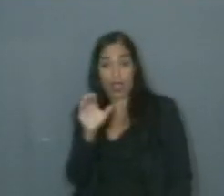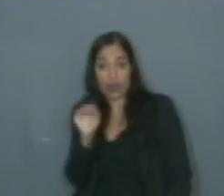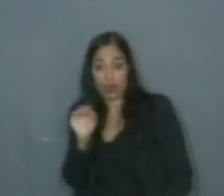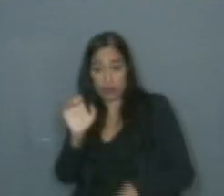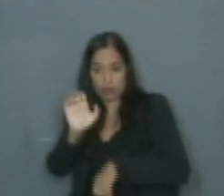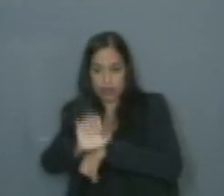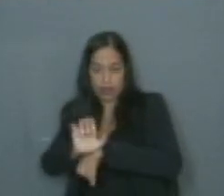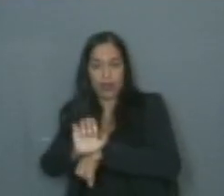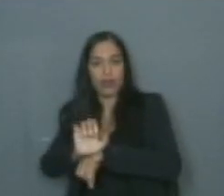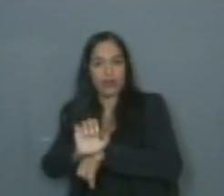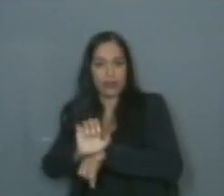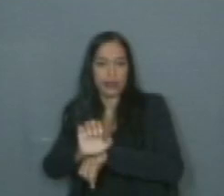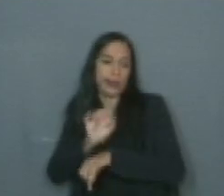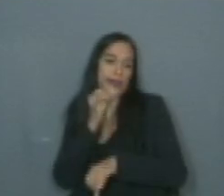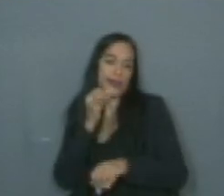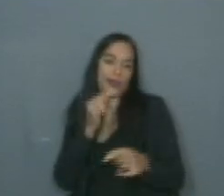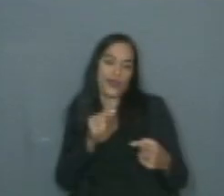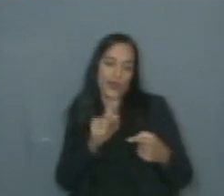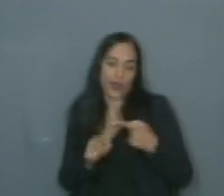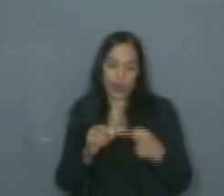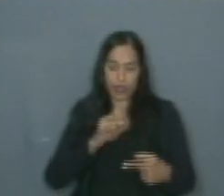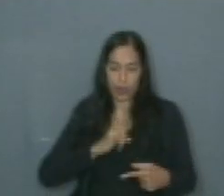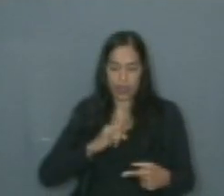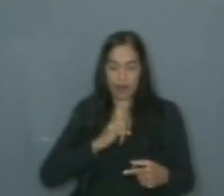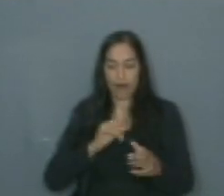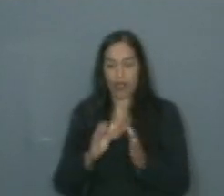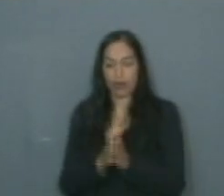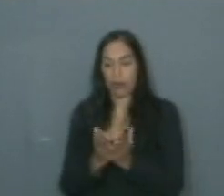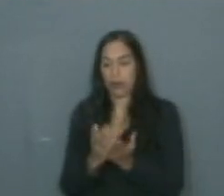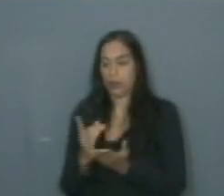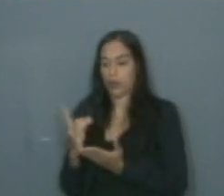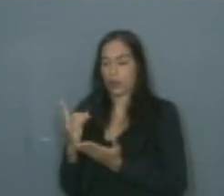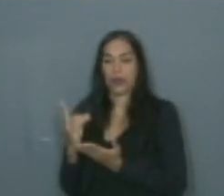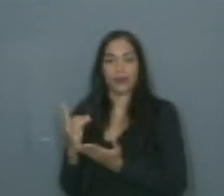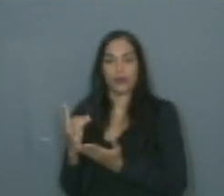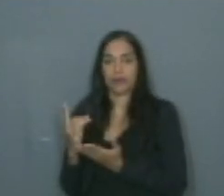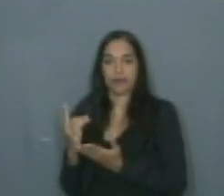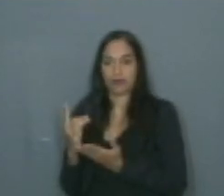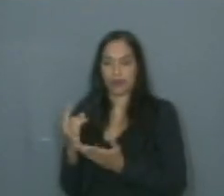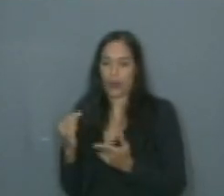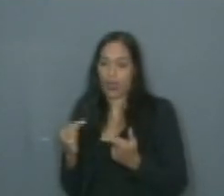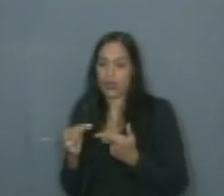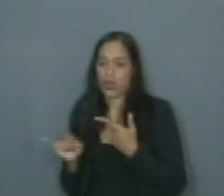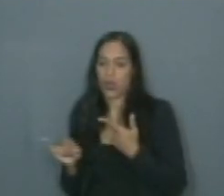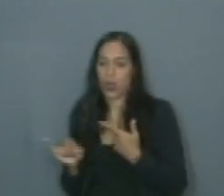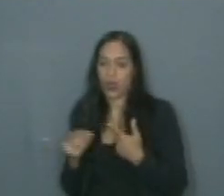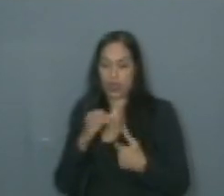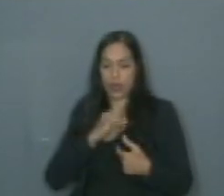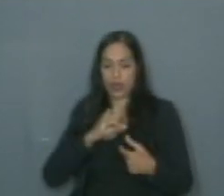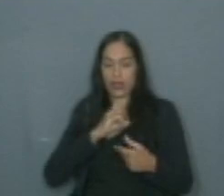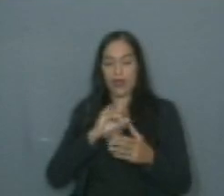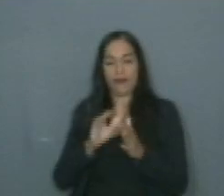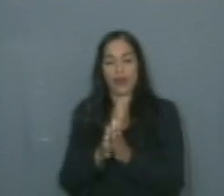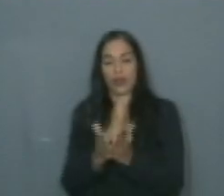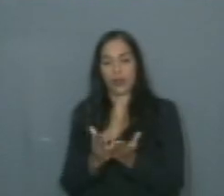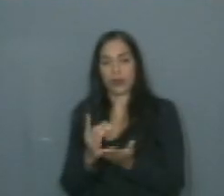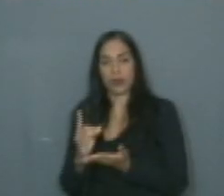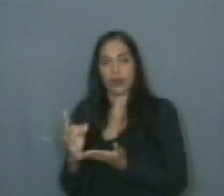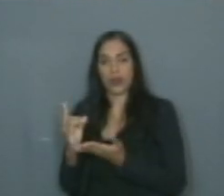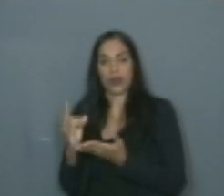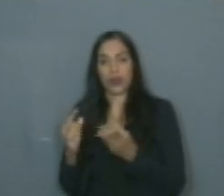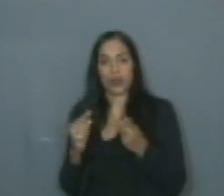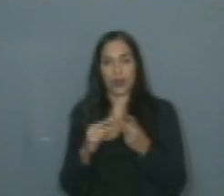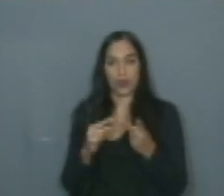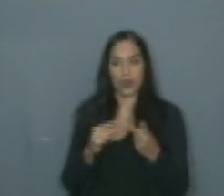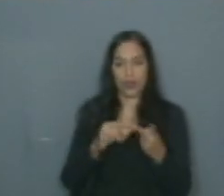mesmo tempo eu sou contra o intervalo bíblico. Não. Eu não posso ser contra o intervalo bíblico. Para mim tem que ter, se for o caso, intervalo